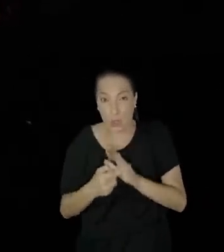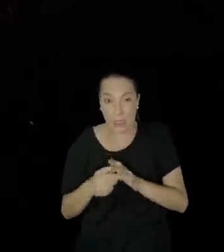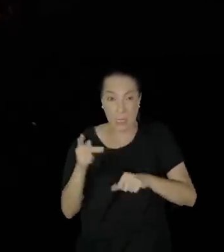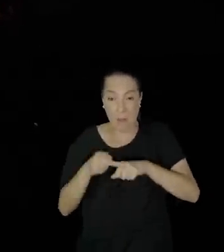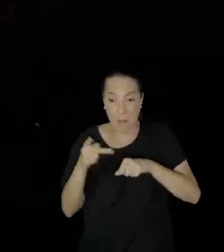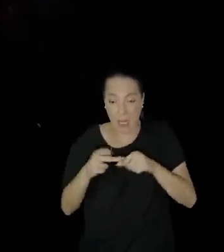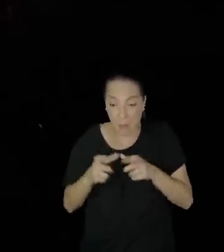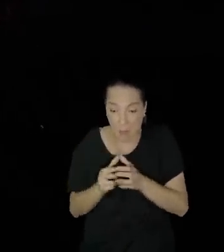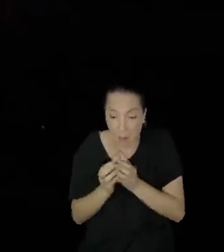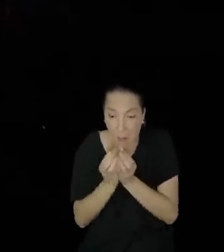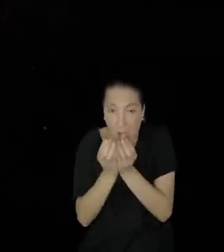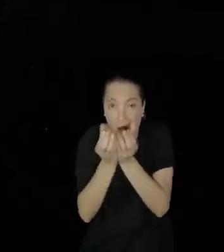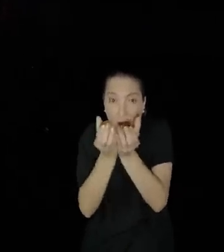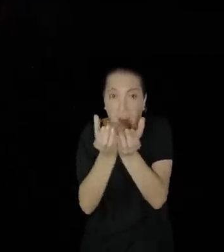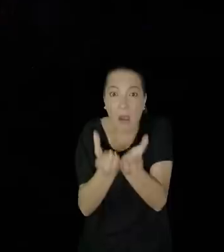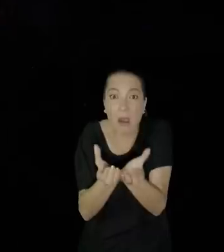deserto?